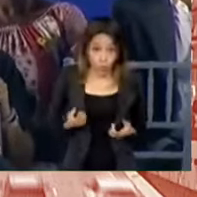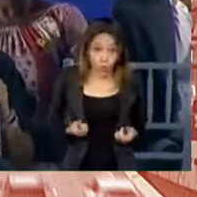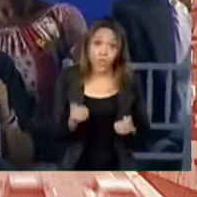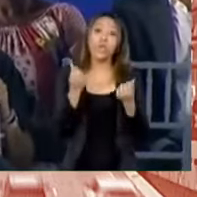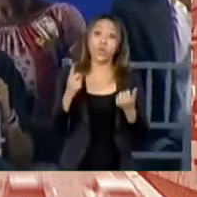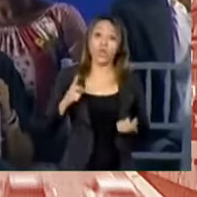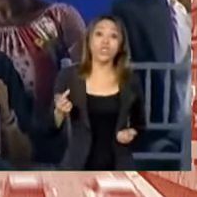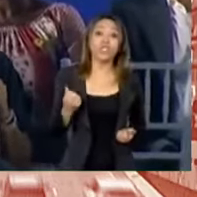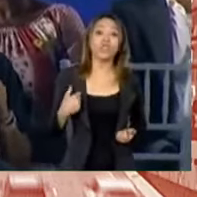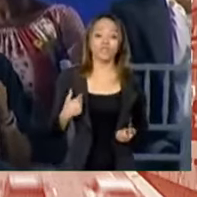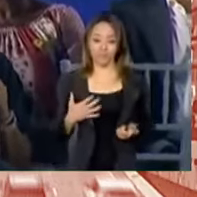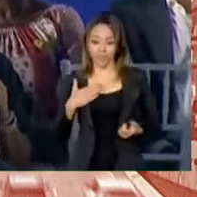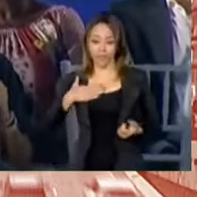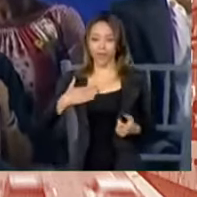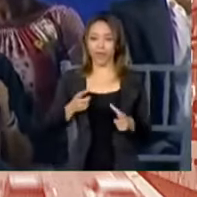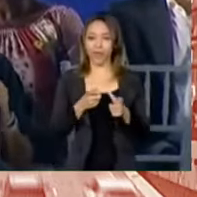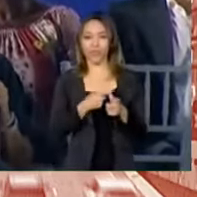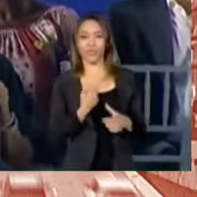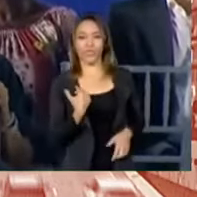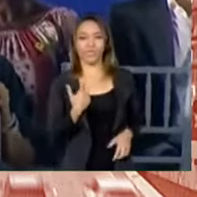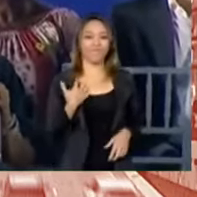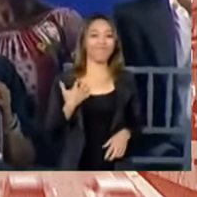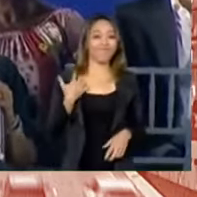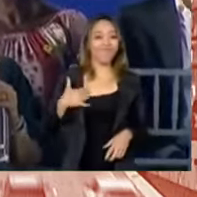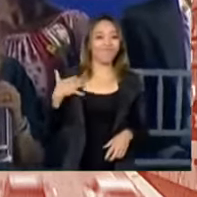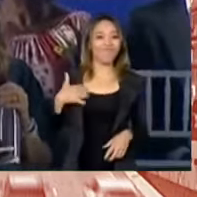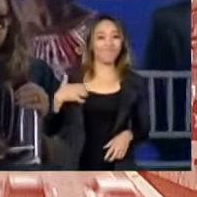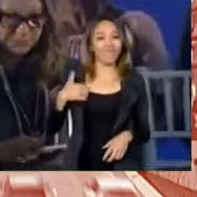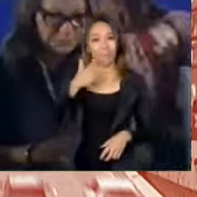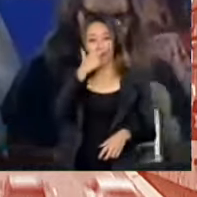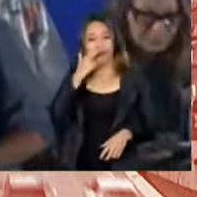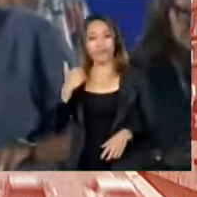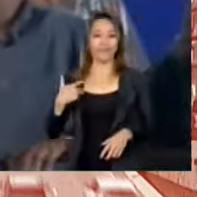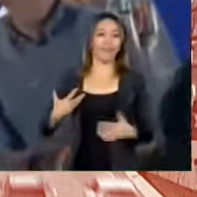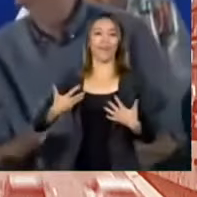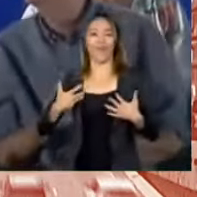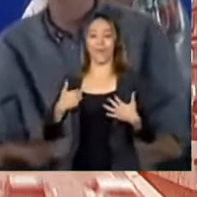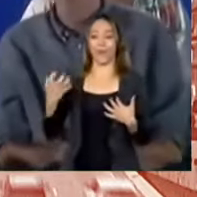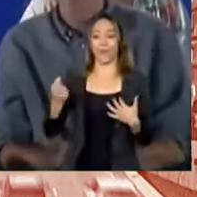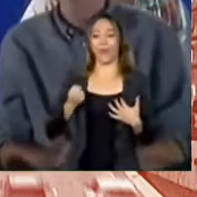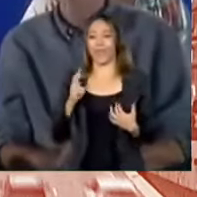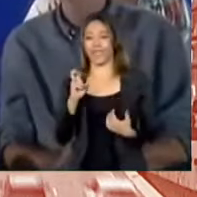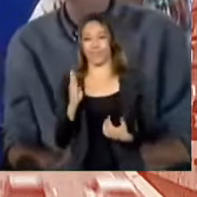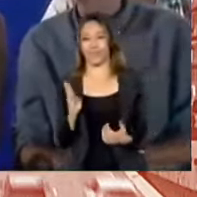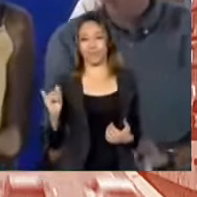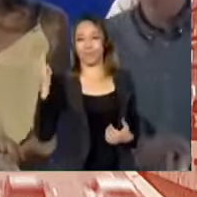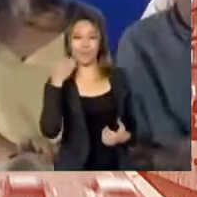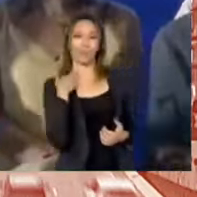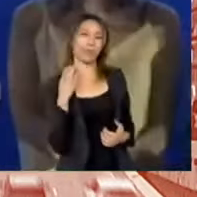truculento, fascista, e outro é um democrata. Foi eleito, ele mesmo disse, né, ó, o